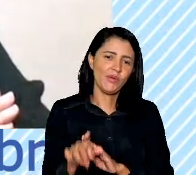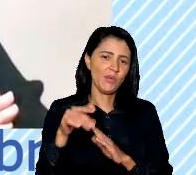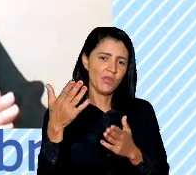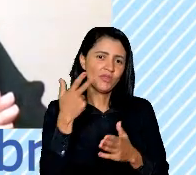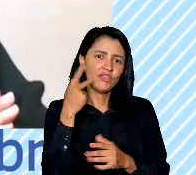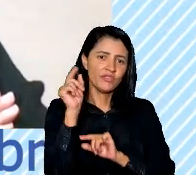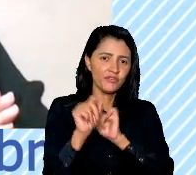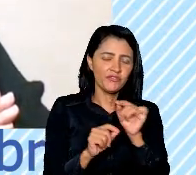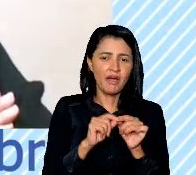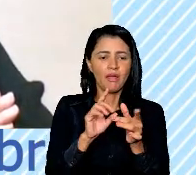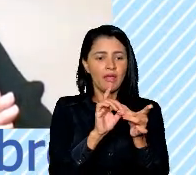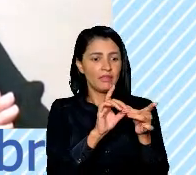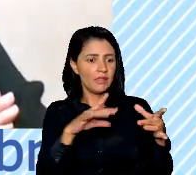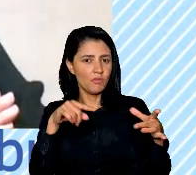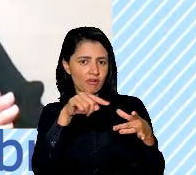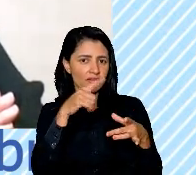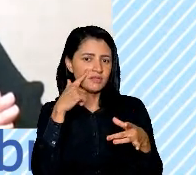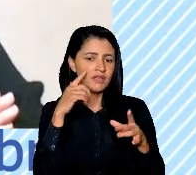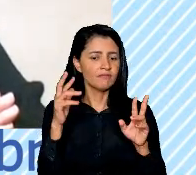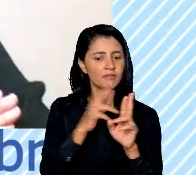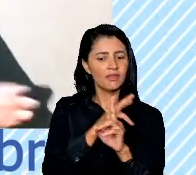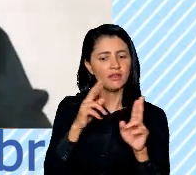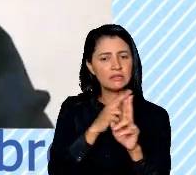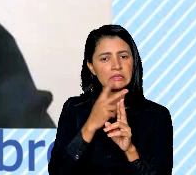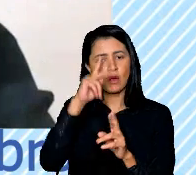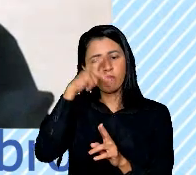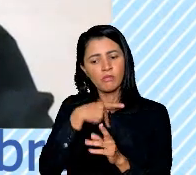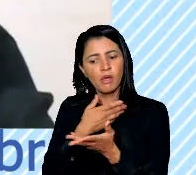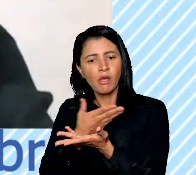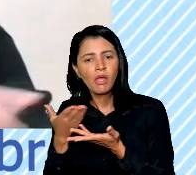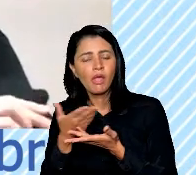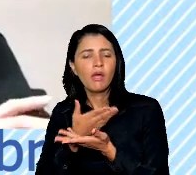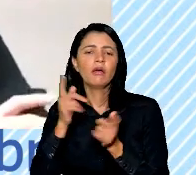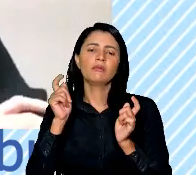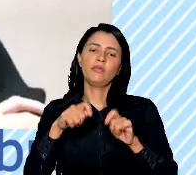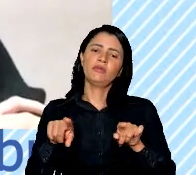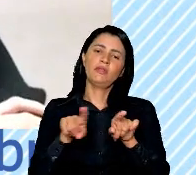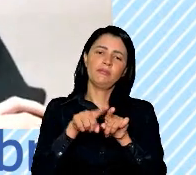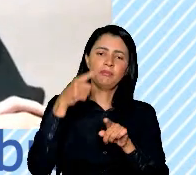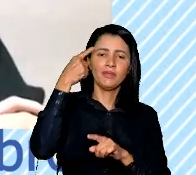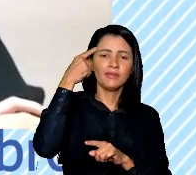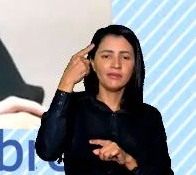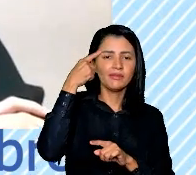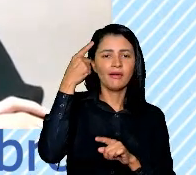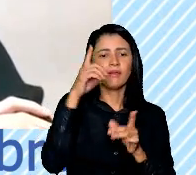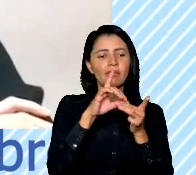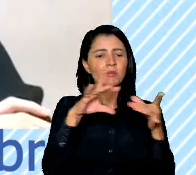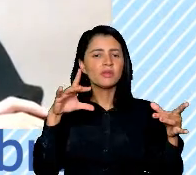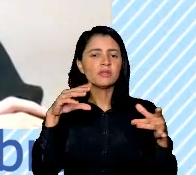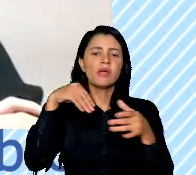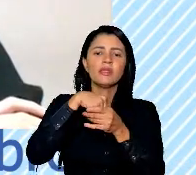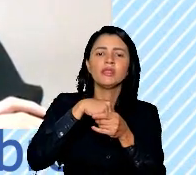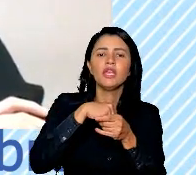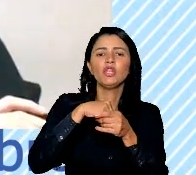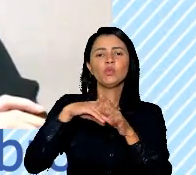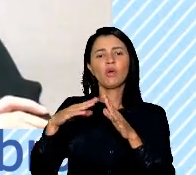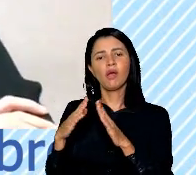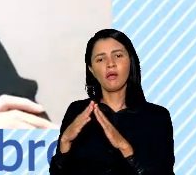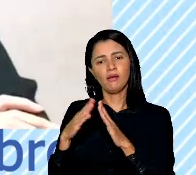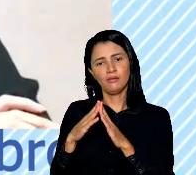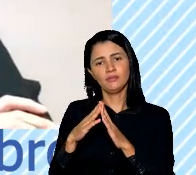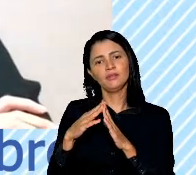fala na democracia nas relações interpessoais, a gente pode até pensar na democracia dentro de casa,